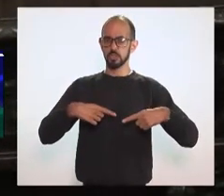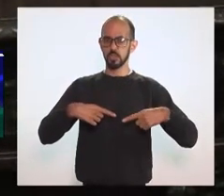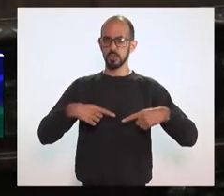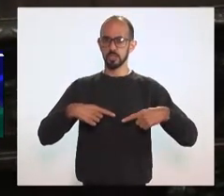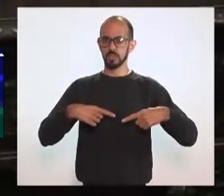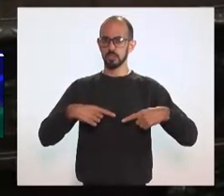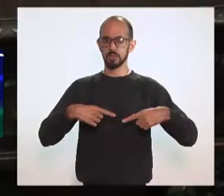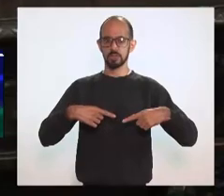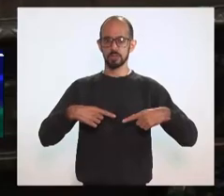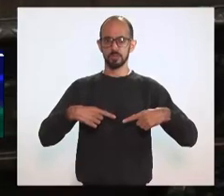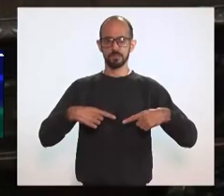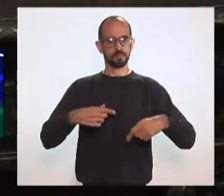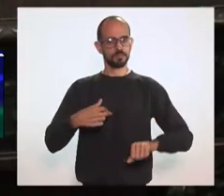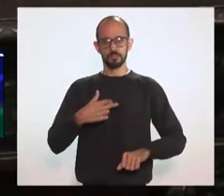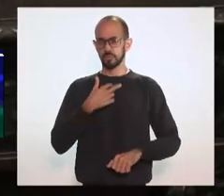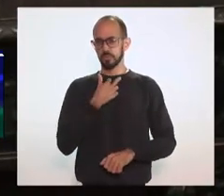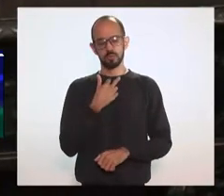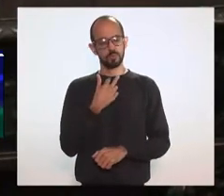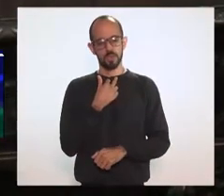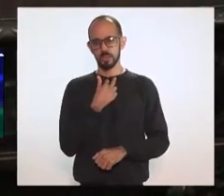receios de qualquer tipo de retaliação